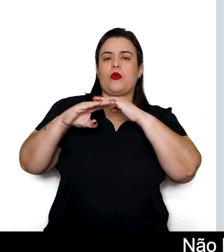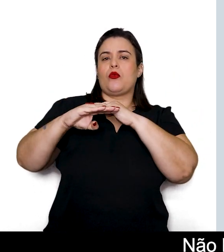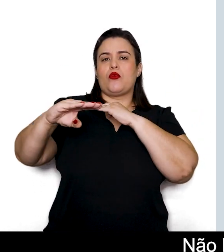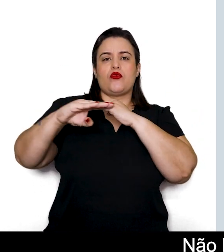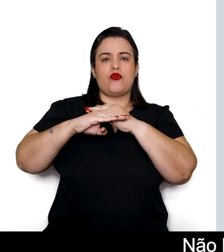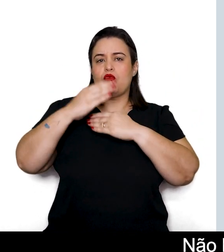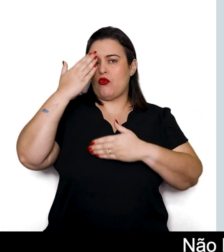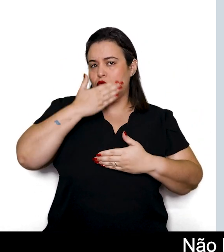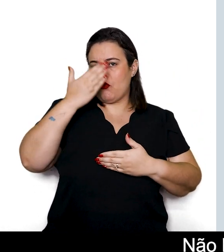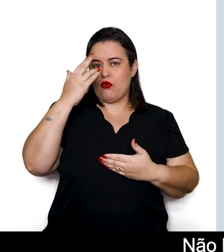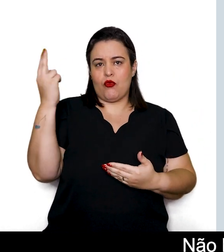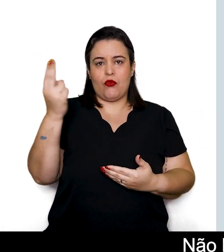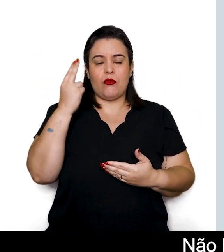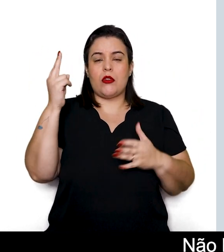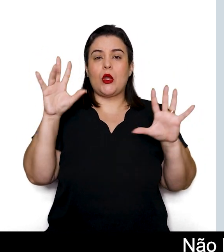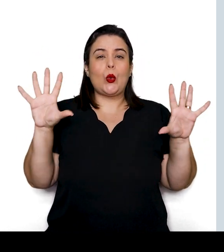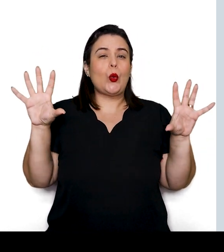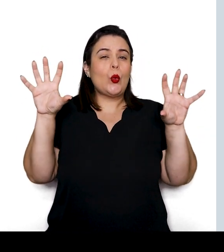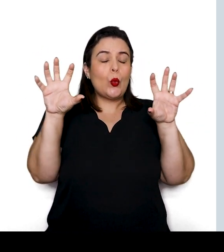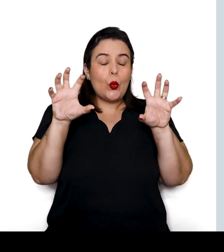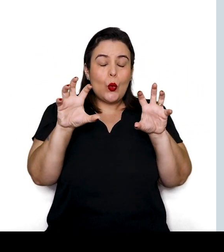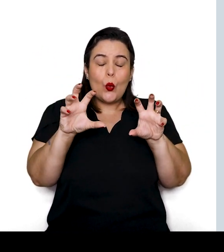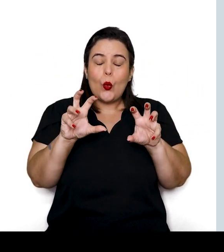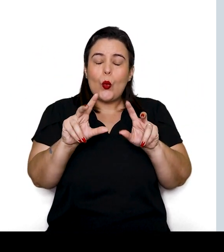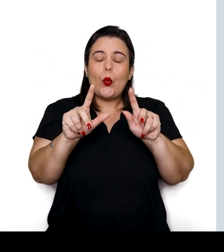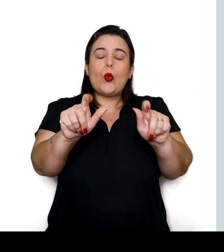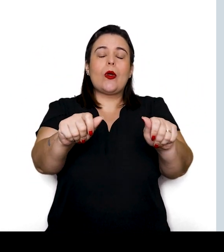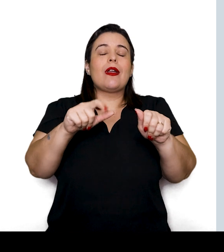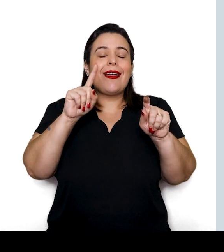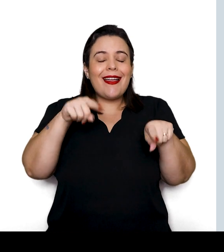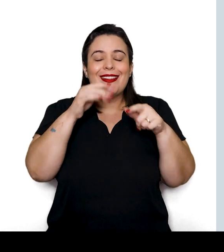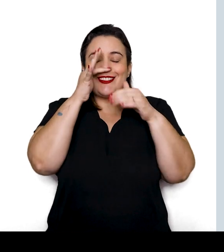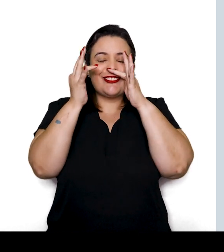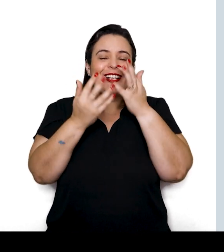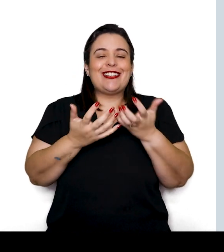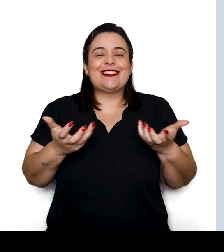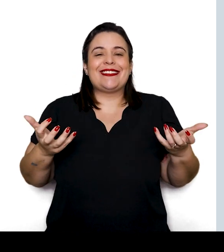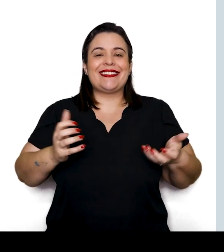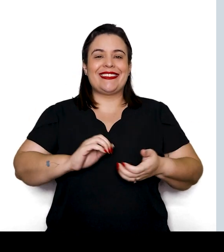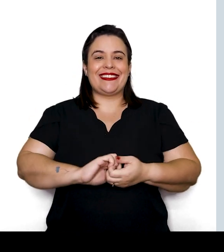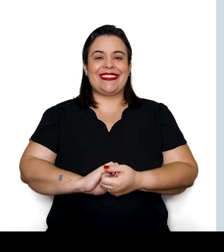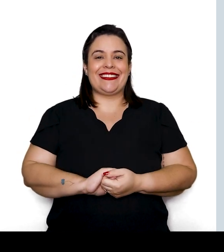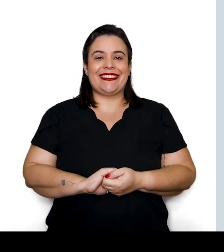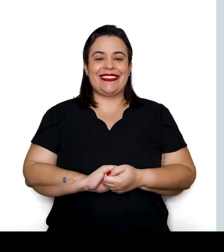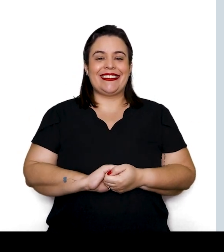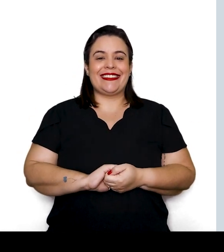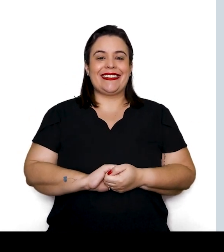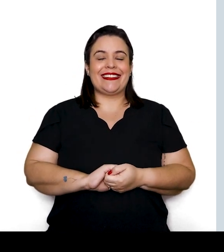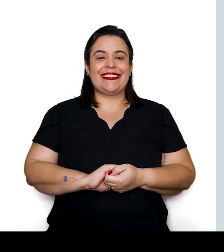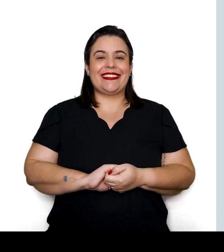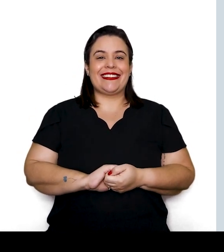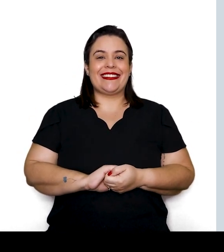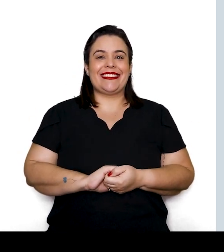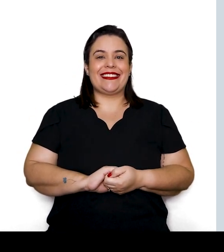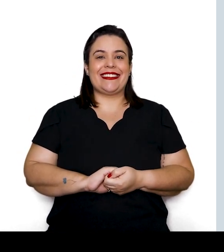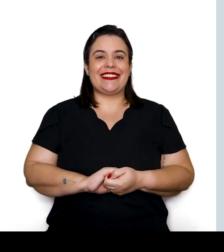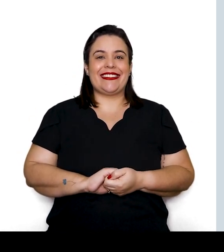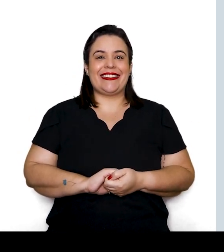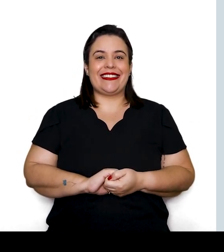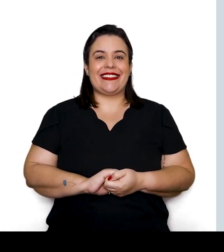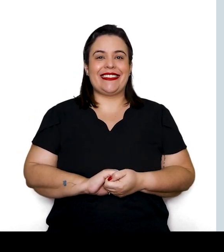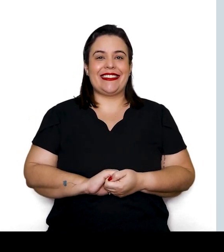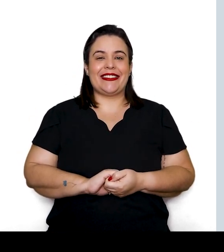humanas, céu ou horizonte visível. Toda a cena está imersa no jardim.